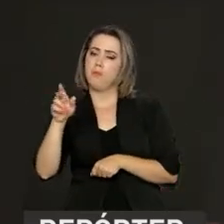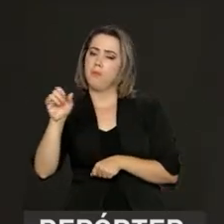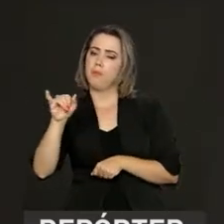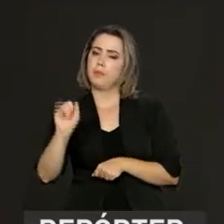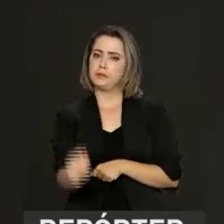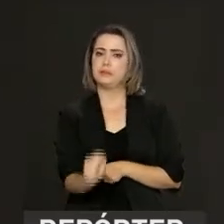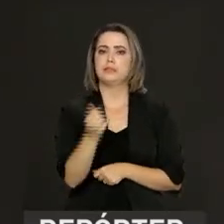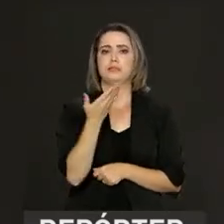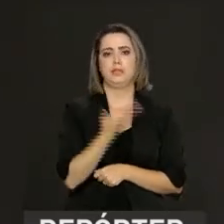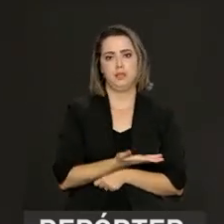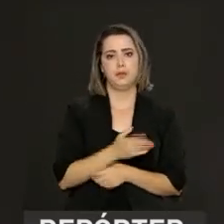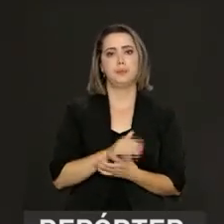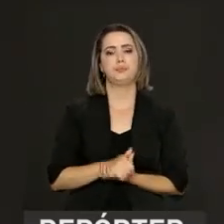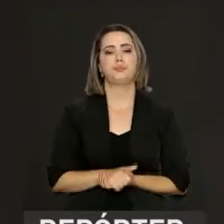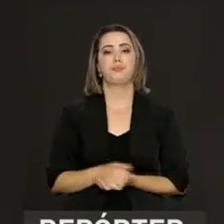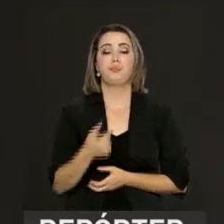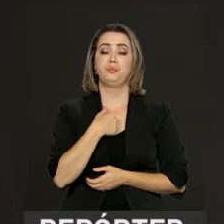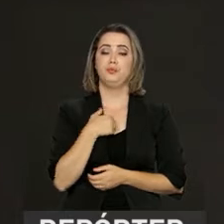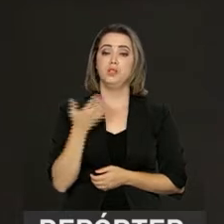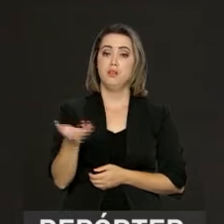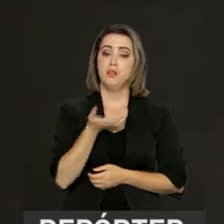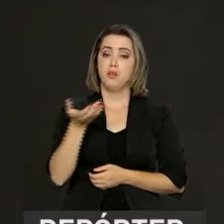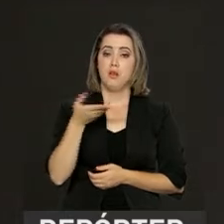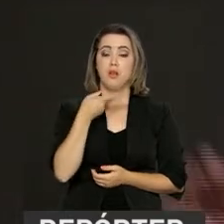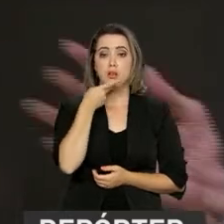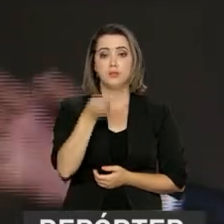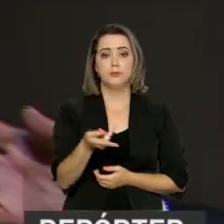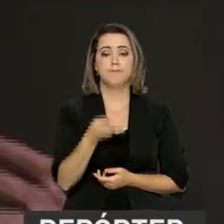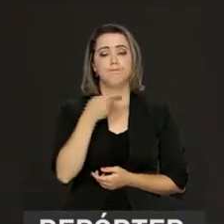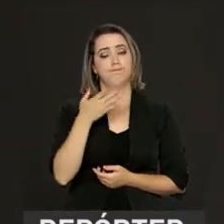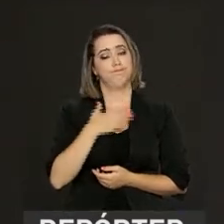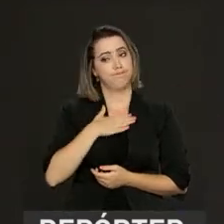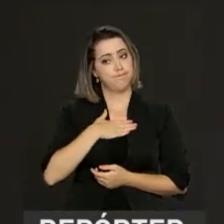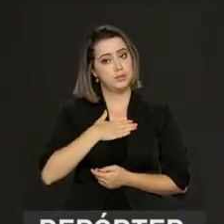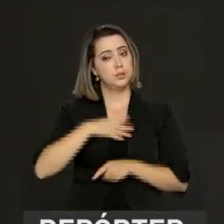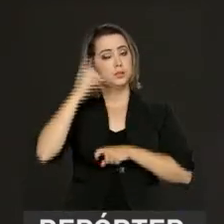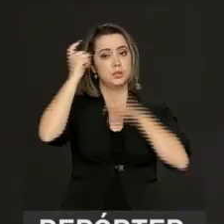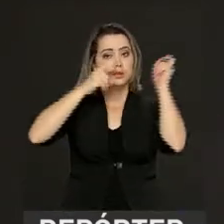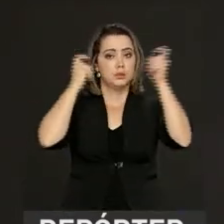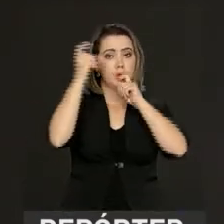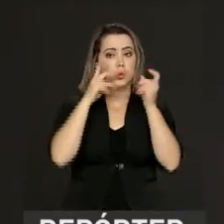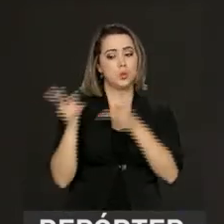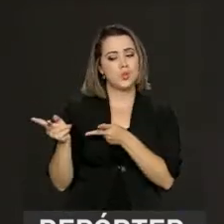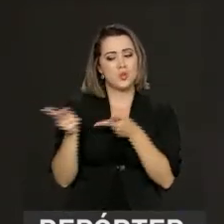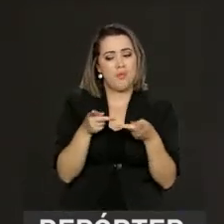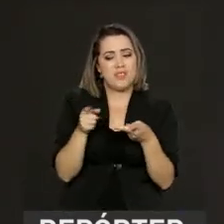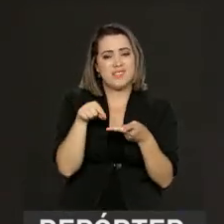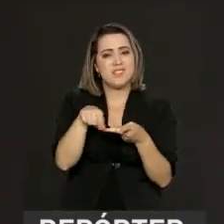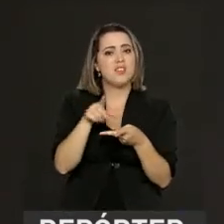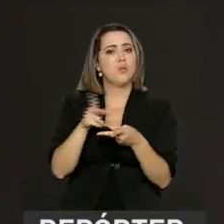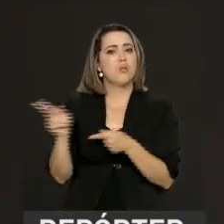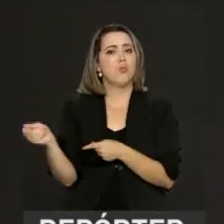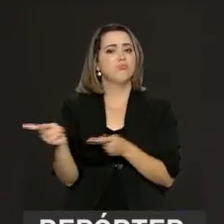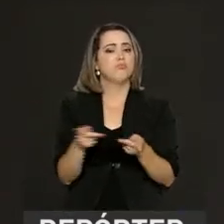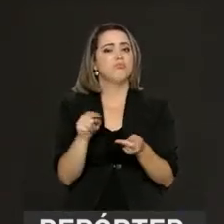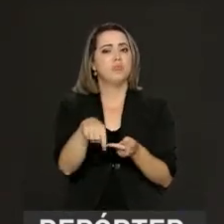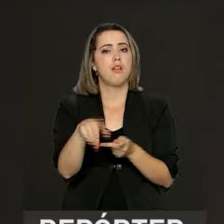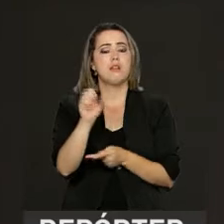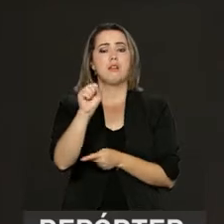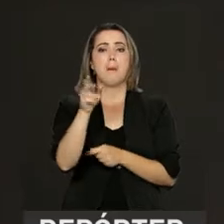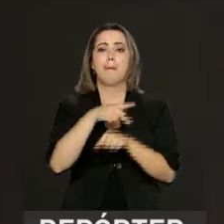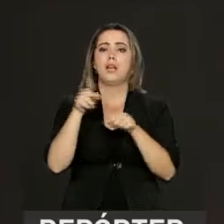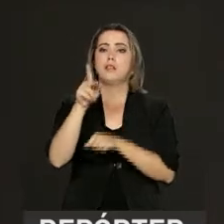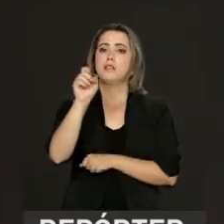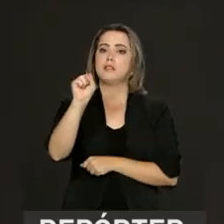líbano eu quero aqui expressar uma preocupação com o nosso vizinho país a síria eu jogo